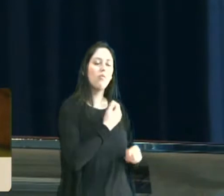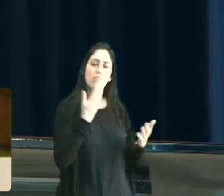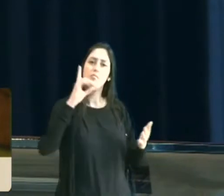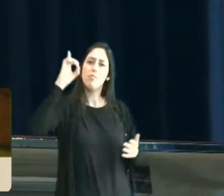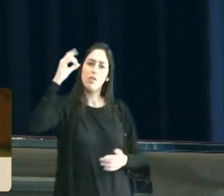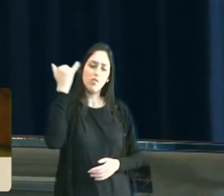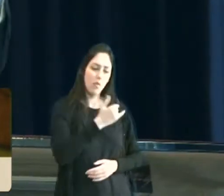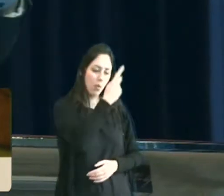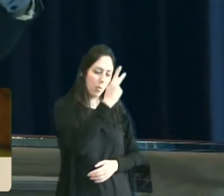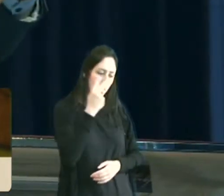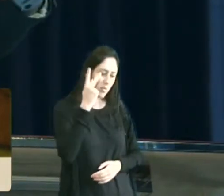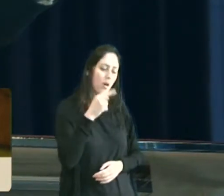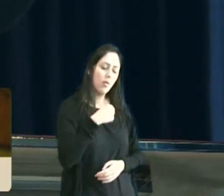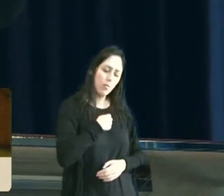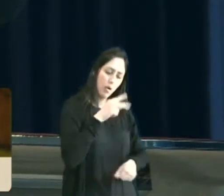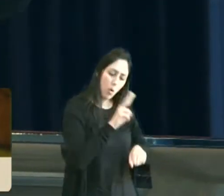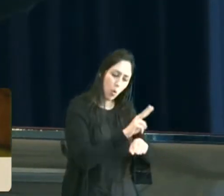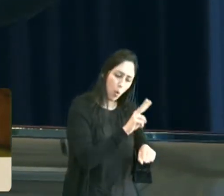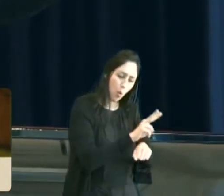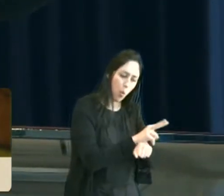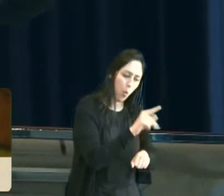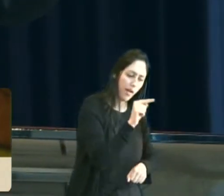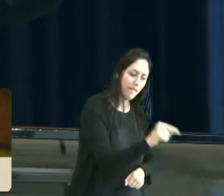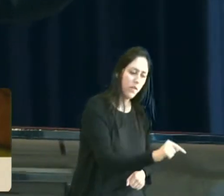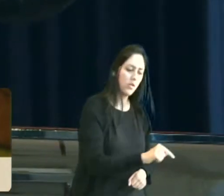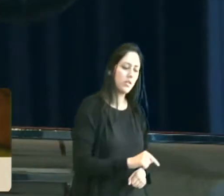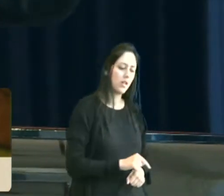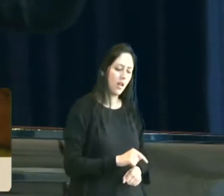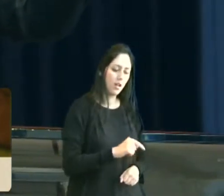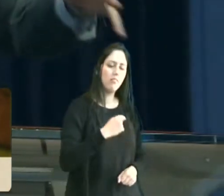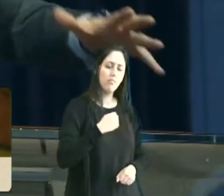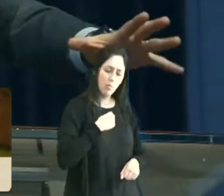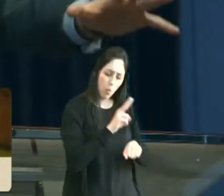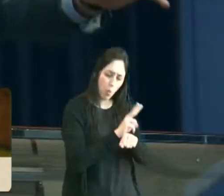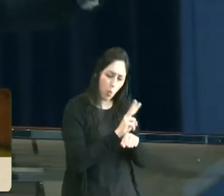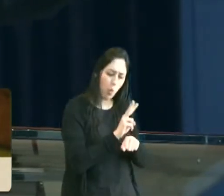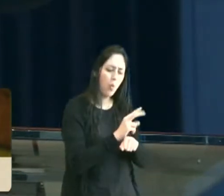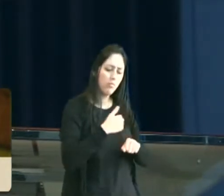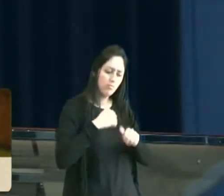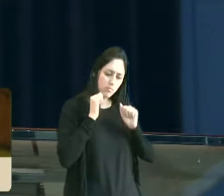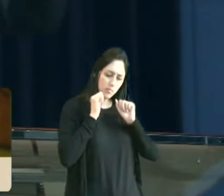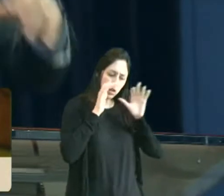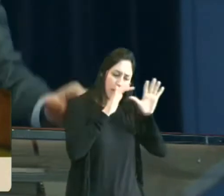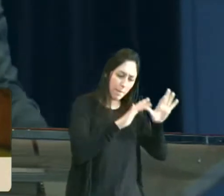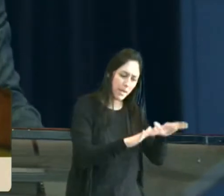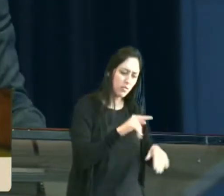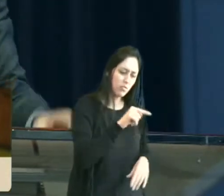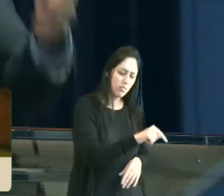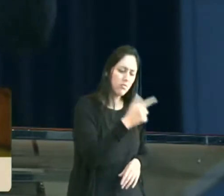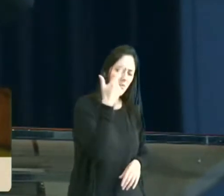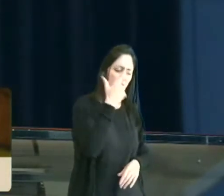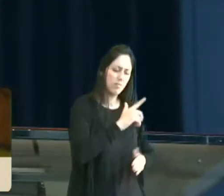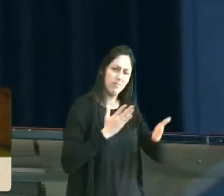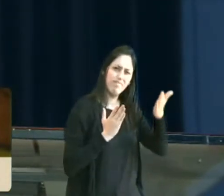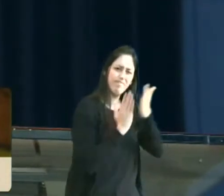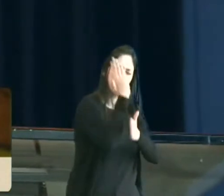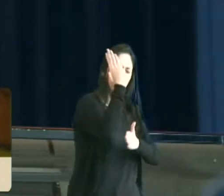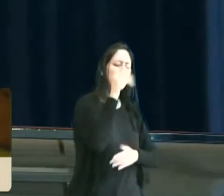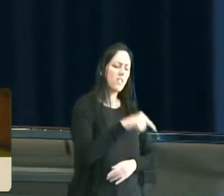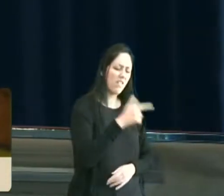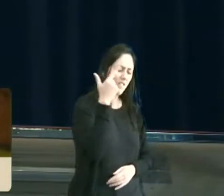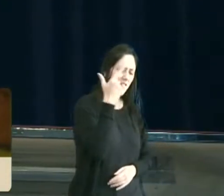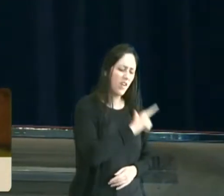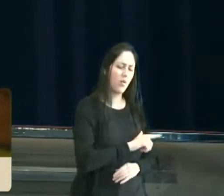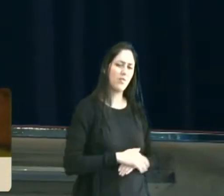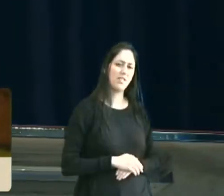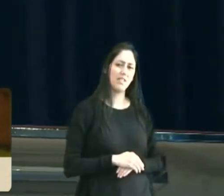cuidando. Calma, eu vou trazer a provisão que você precisa para passar por esse tempo. Hoje eu vim dizer para